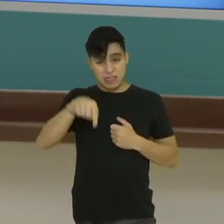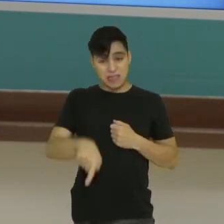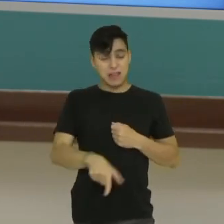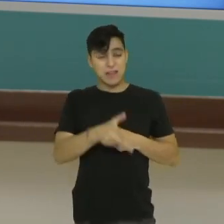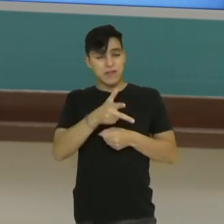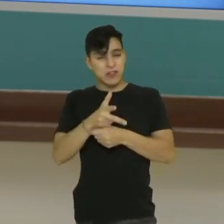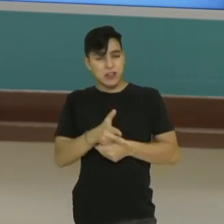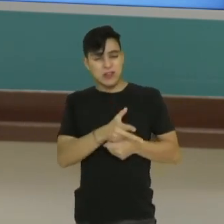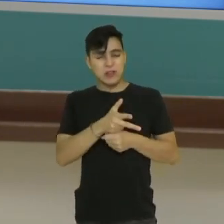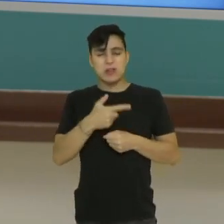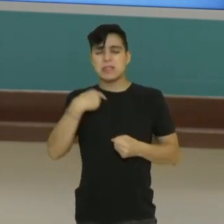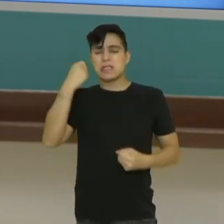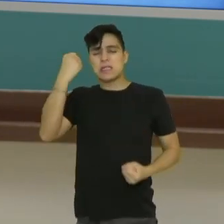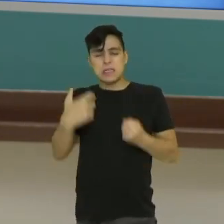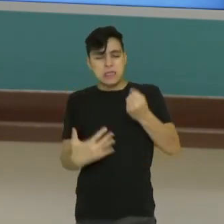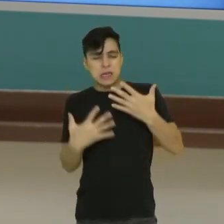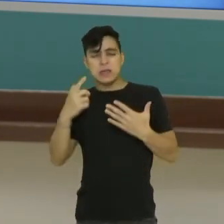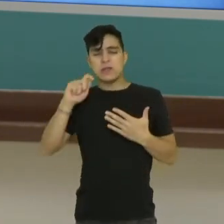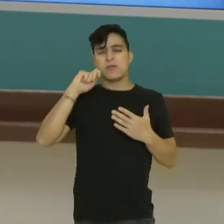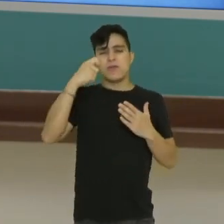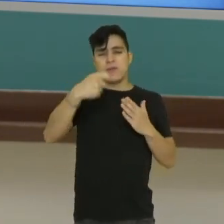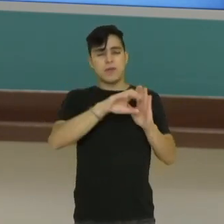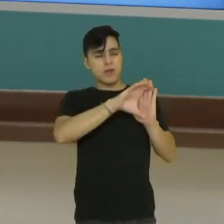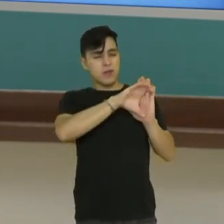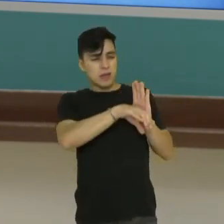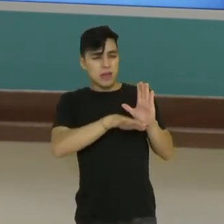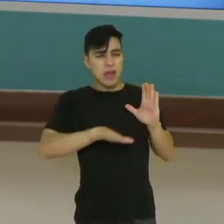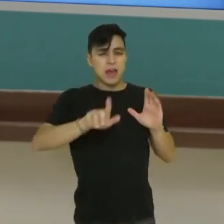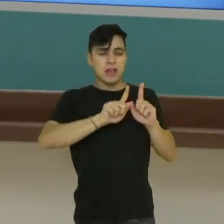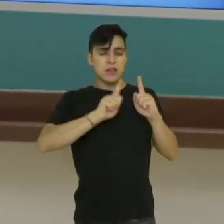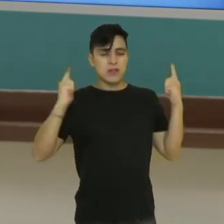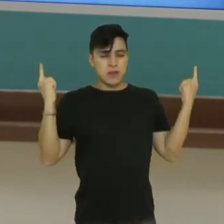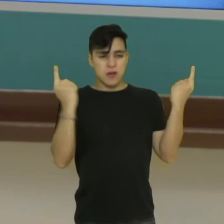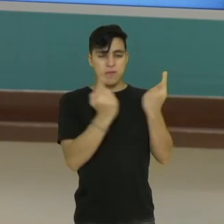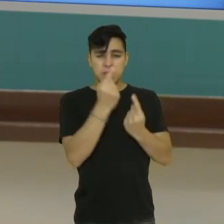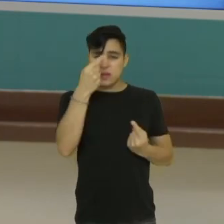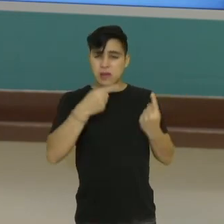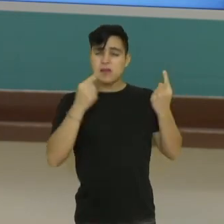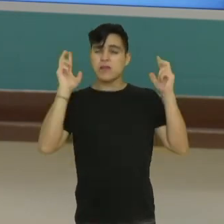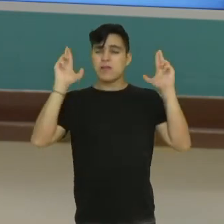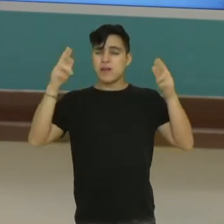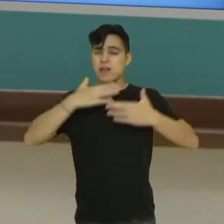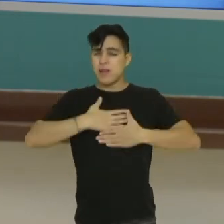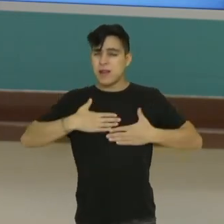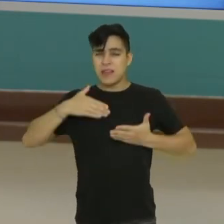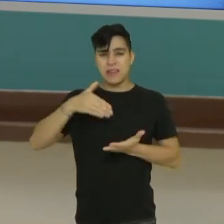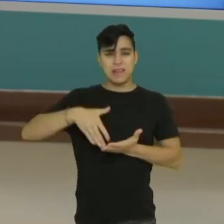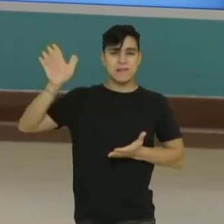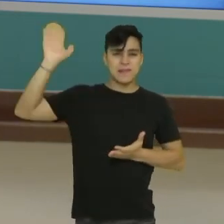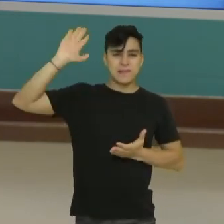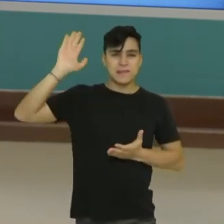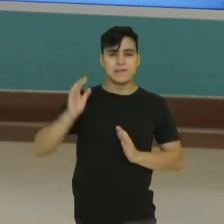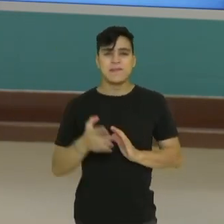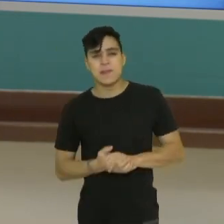vídeo nós falamos sobre alguns conceitos da geopolítica. Eu espero que vocês tenham gostado e até breve!